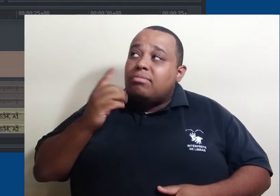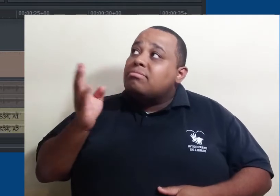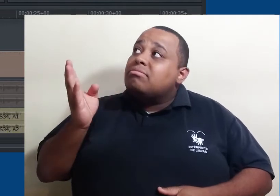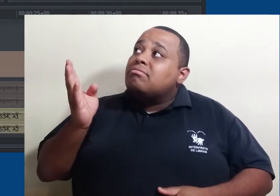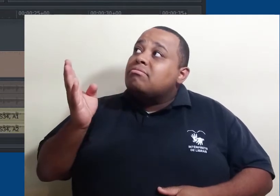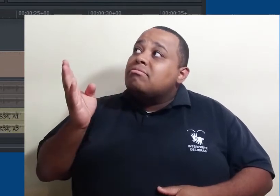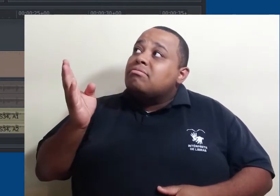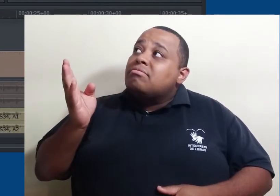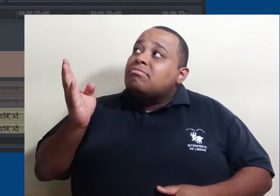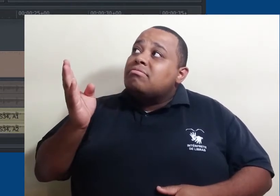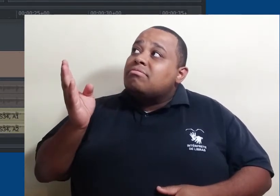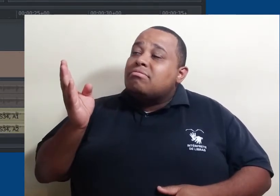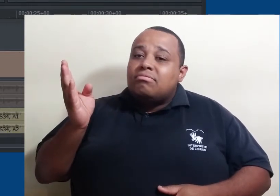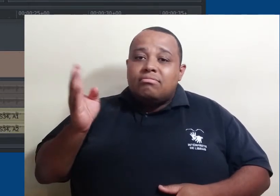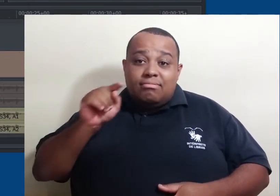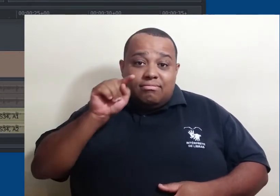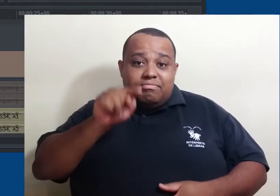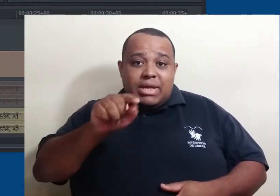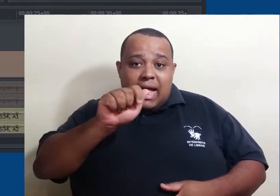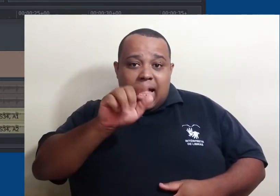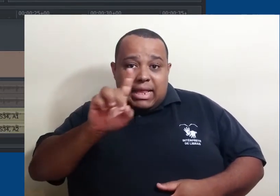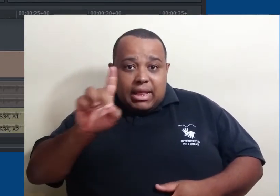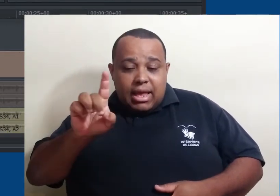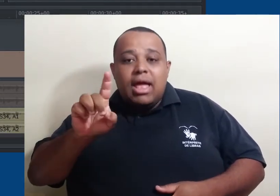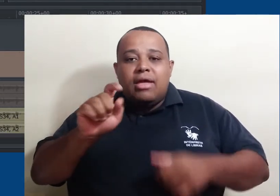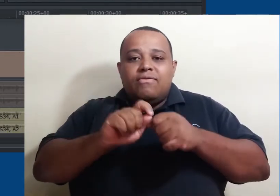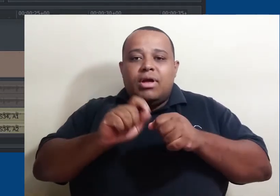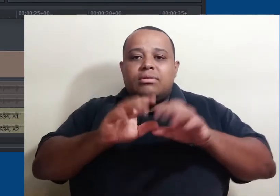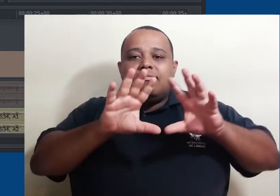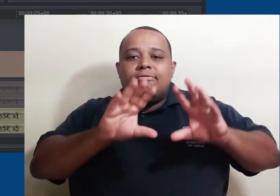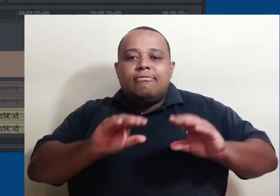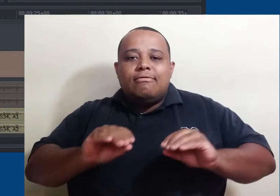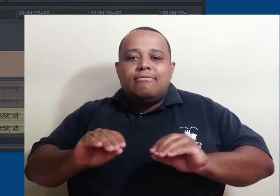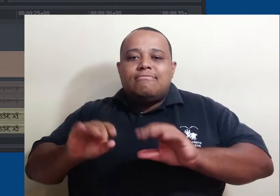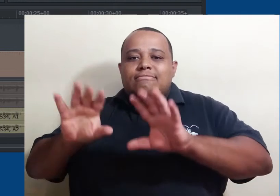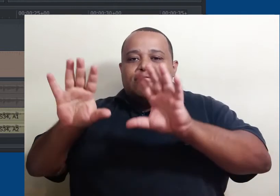Add. E aí ele vai ter a nossa transição do vídeo aparecendo agora.